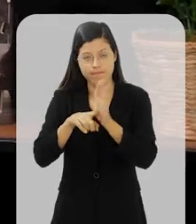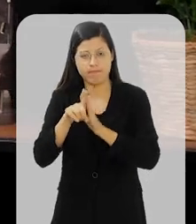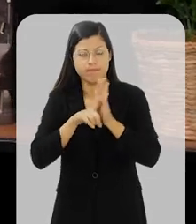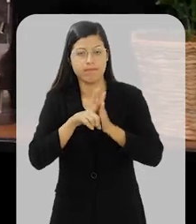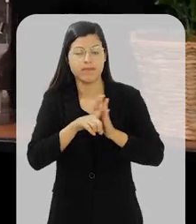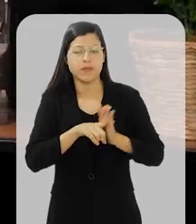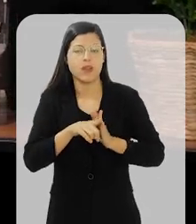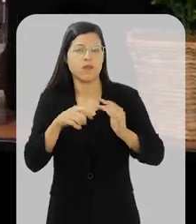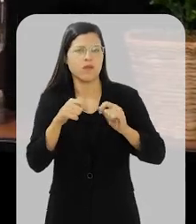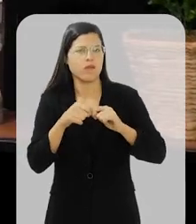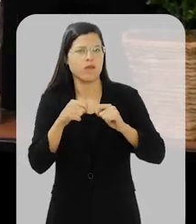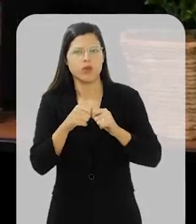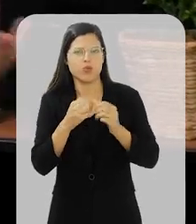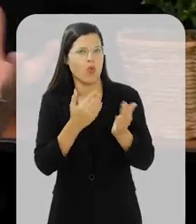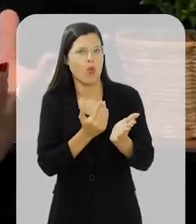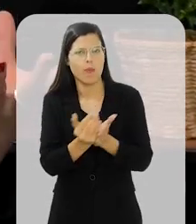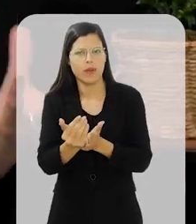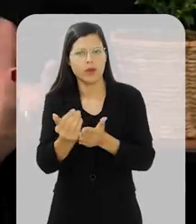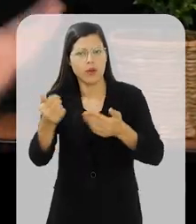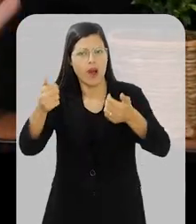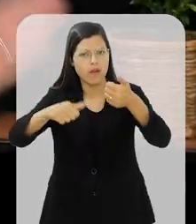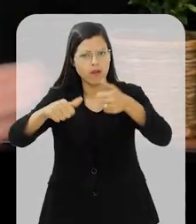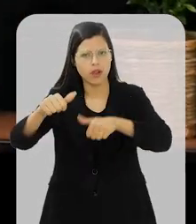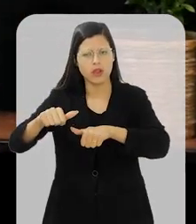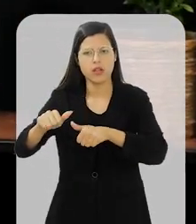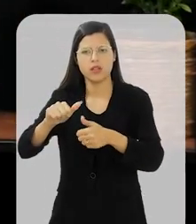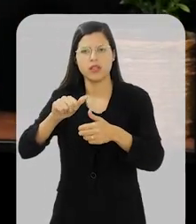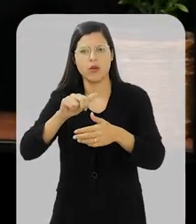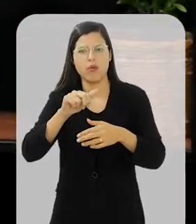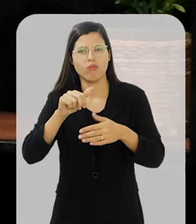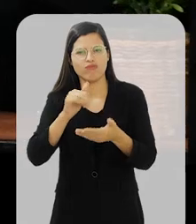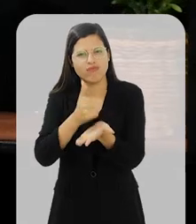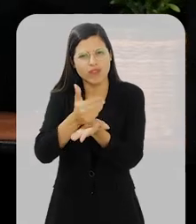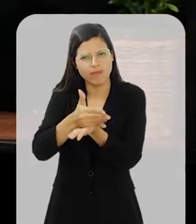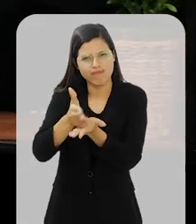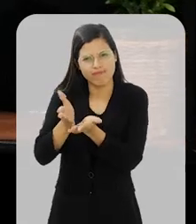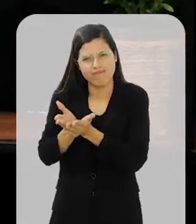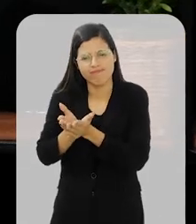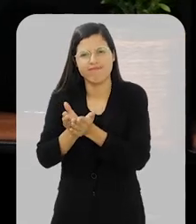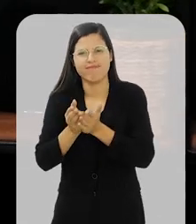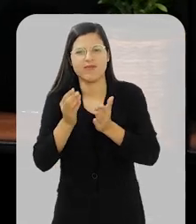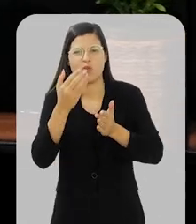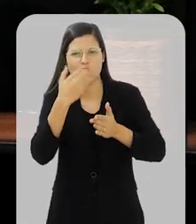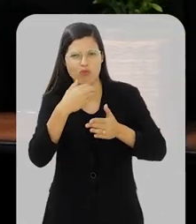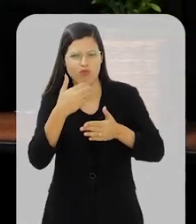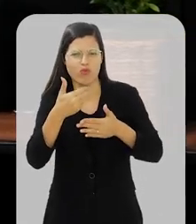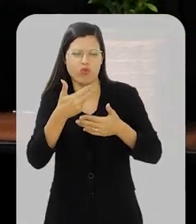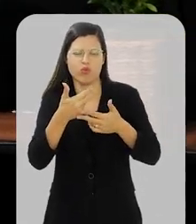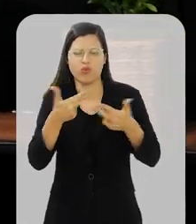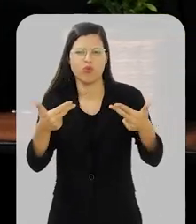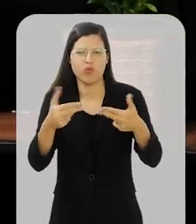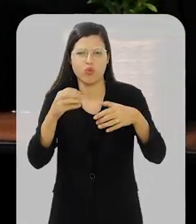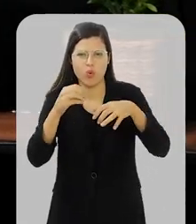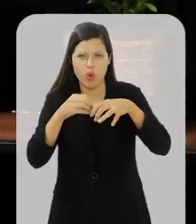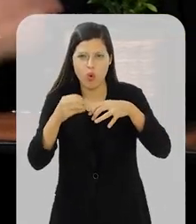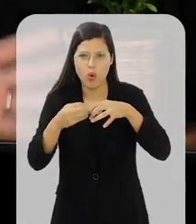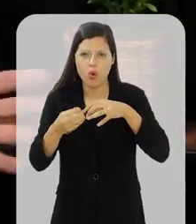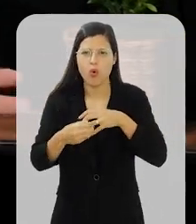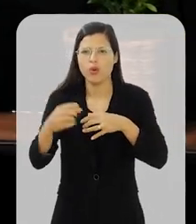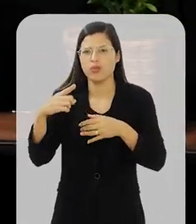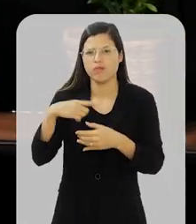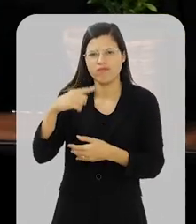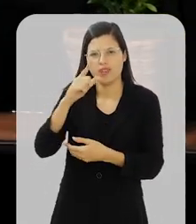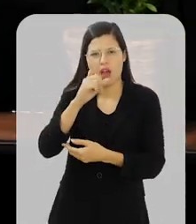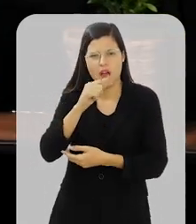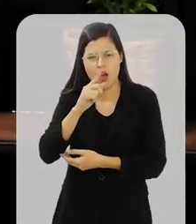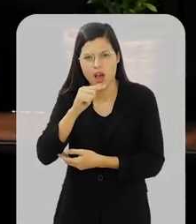um estudo inicial para fazer a avaliação das diferentes partes do fruto, né? Então, um estudo com extrato